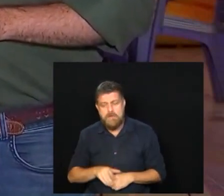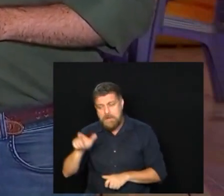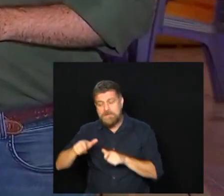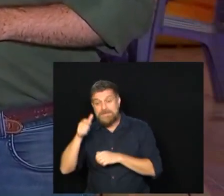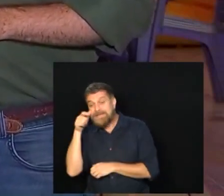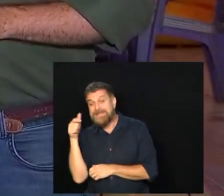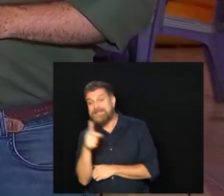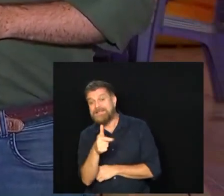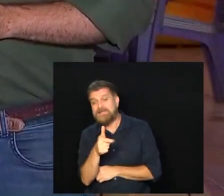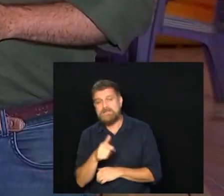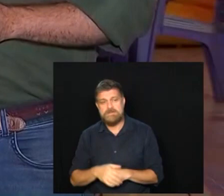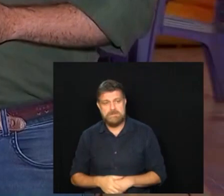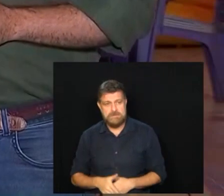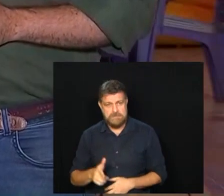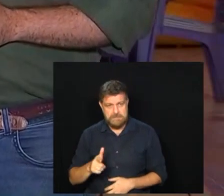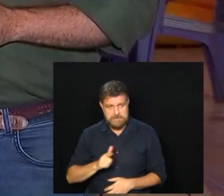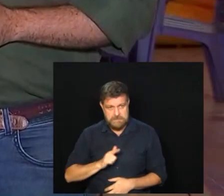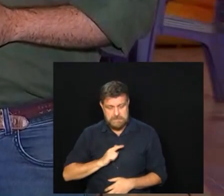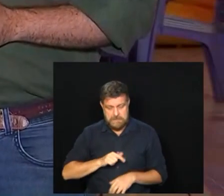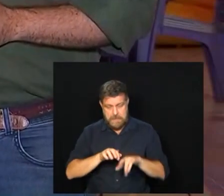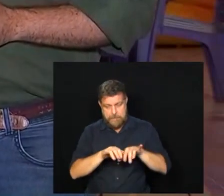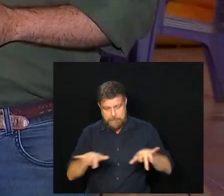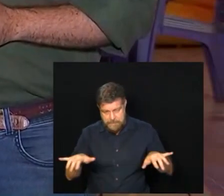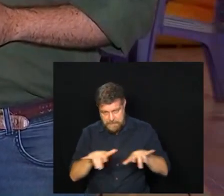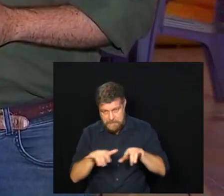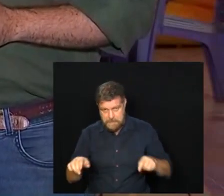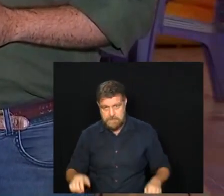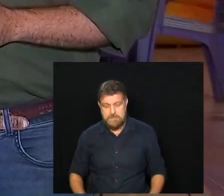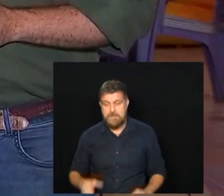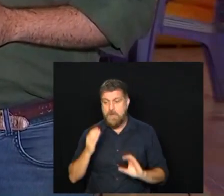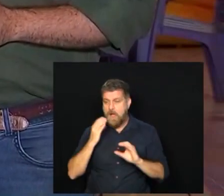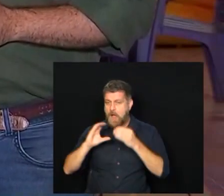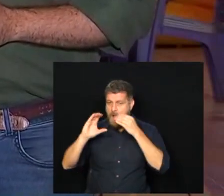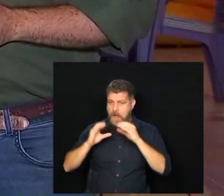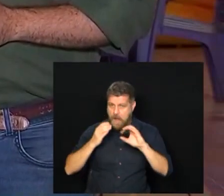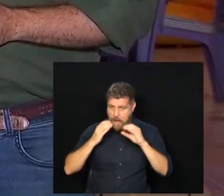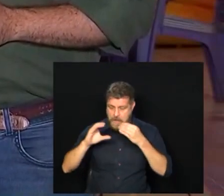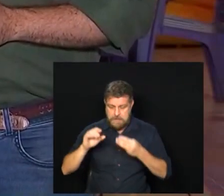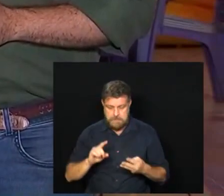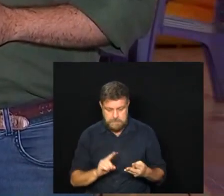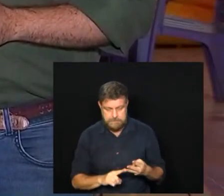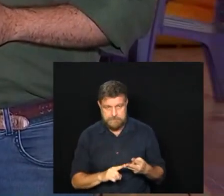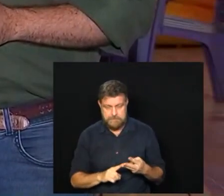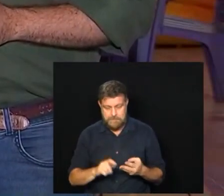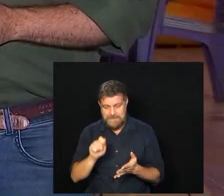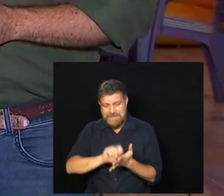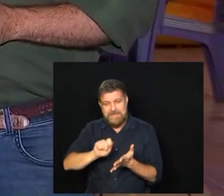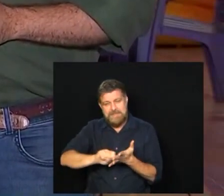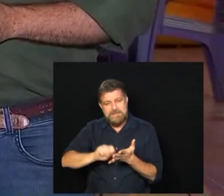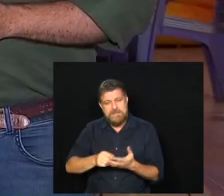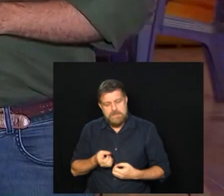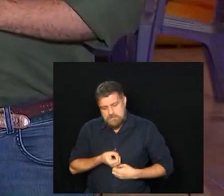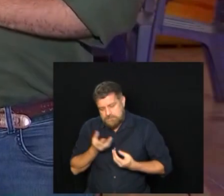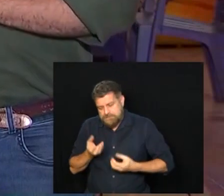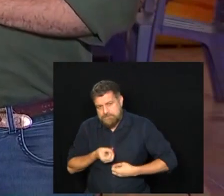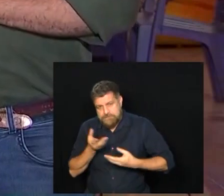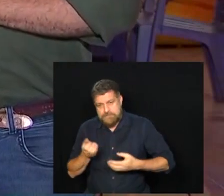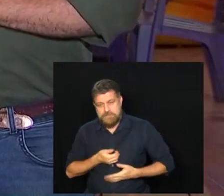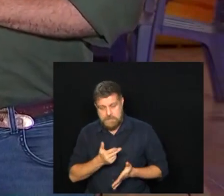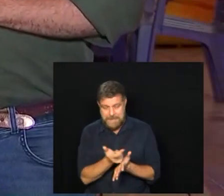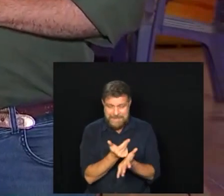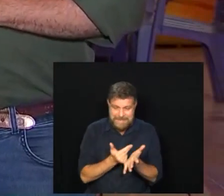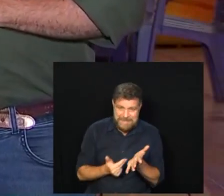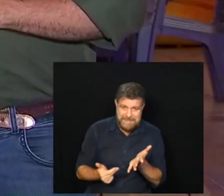fazer também. Exatamente, tem de piano, tem canto, tem escrita criativa, tem desenho,